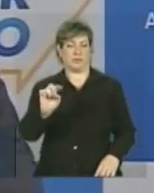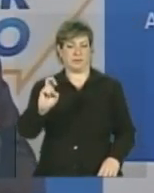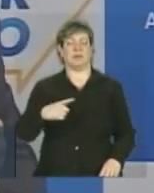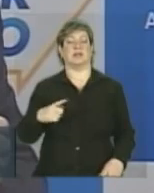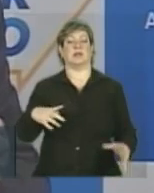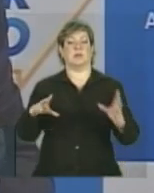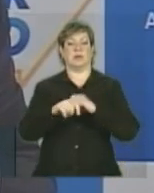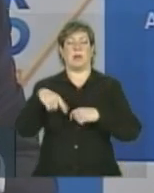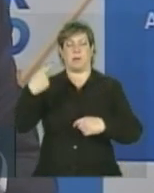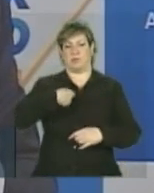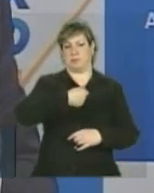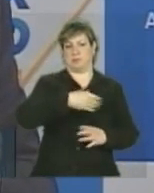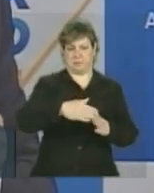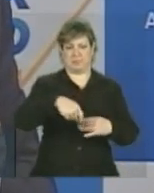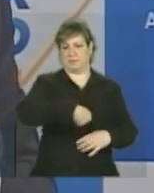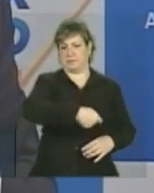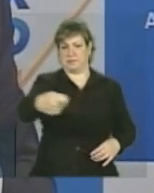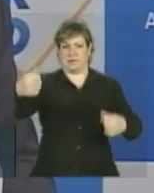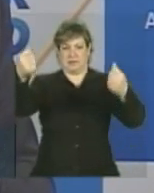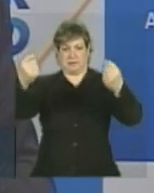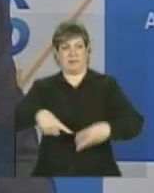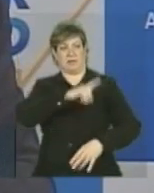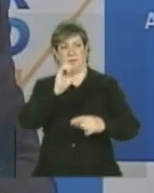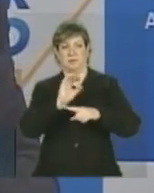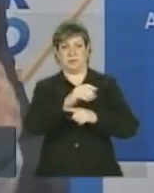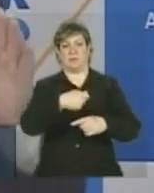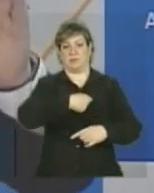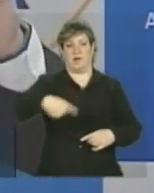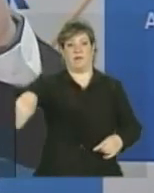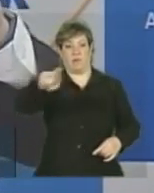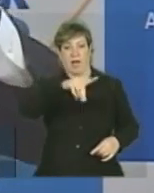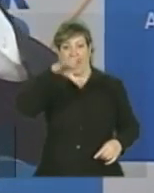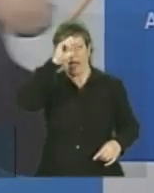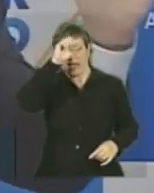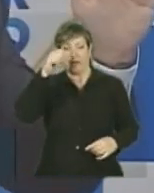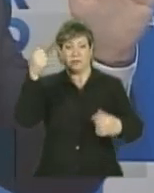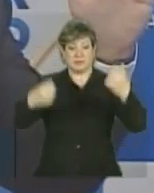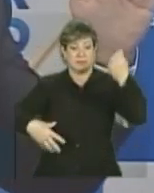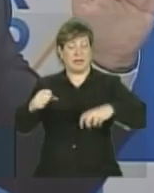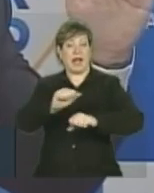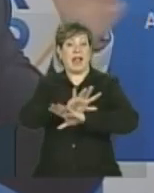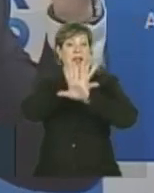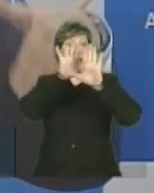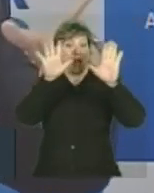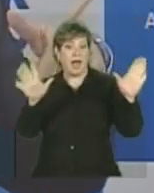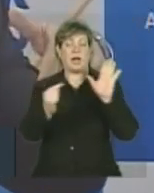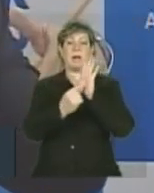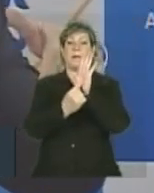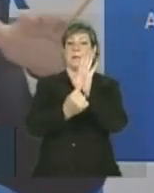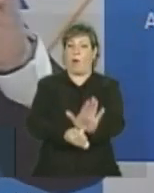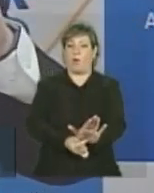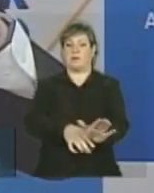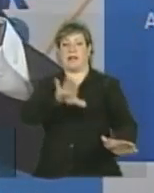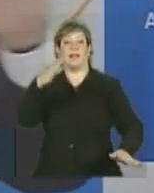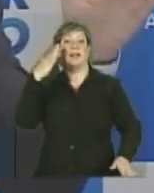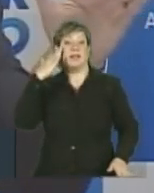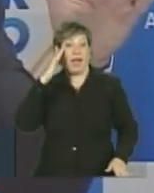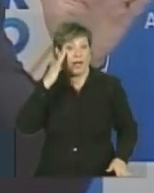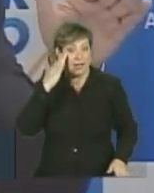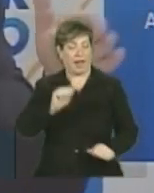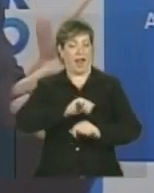distribuir essa apresentação para vocês, porque o que a gente quer é que seja a coisa mais transparente possível que estamos dizendo aqui. E que